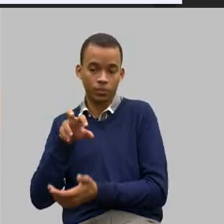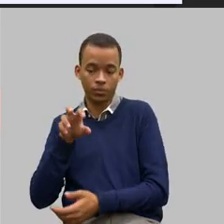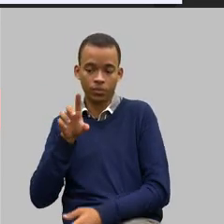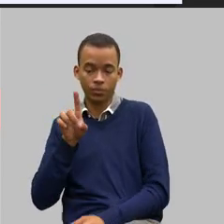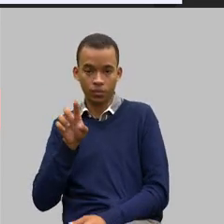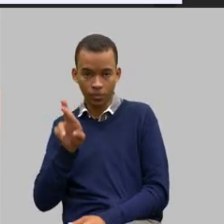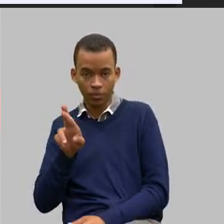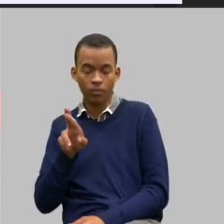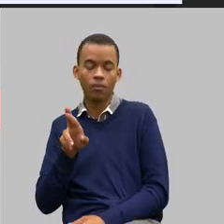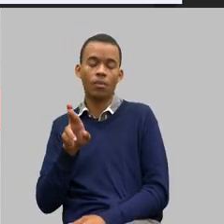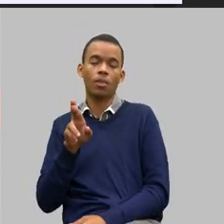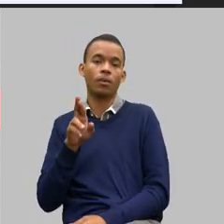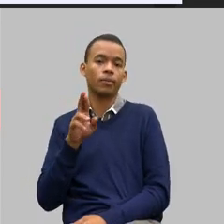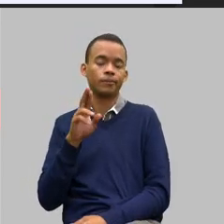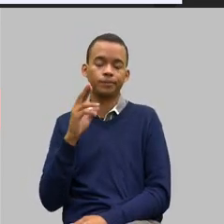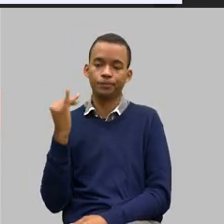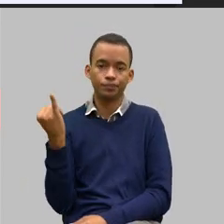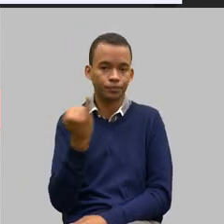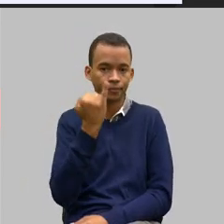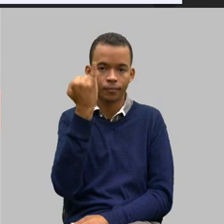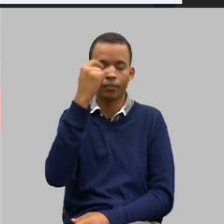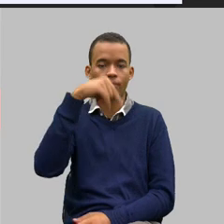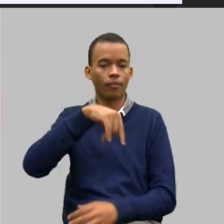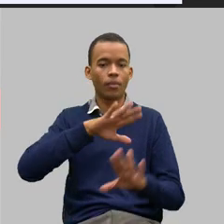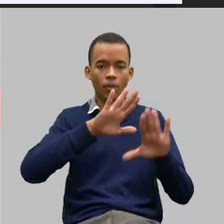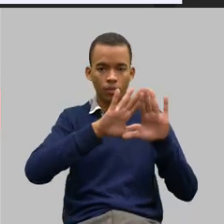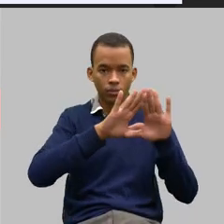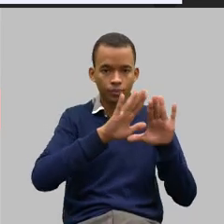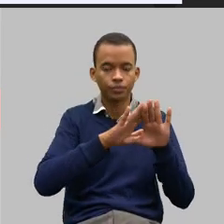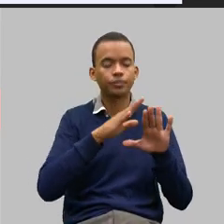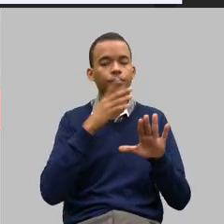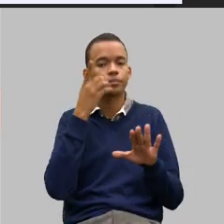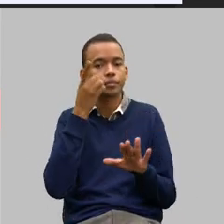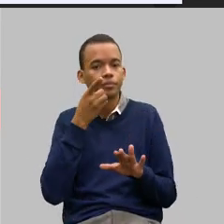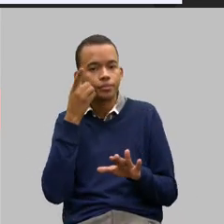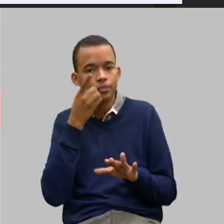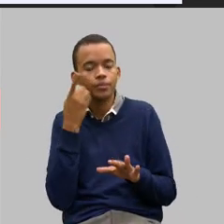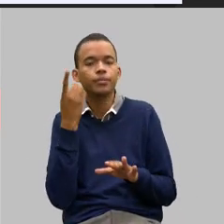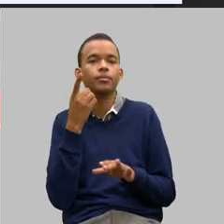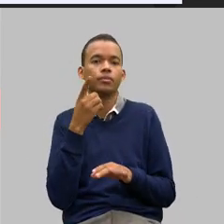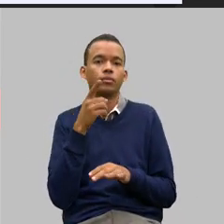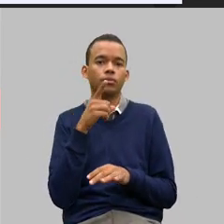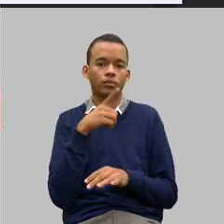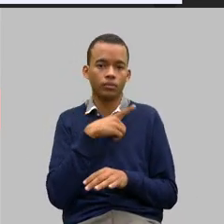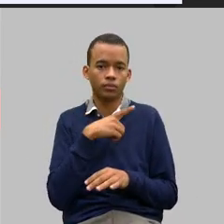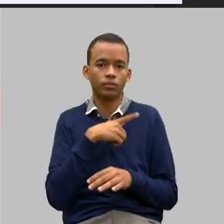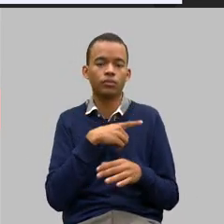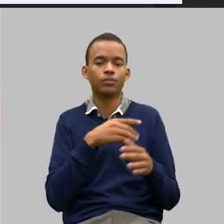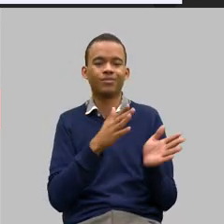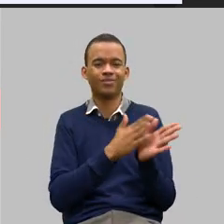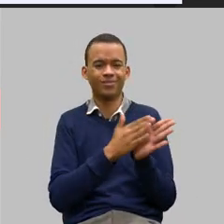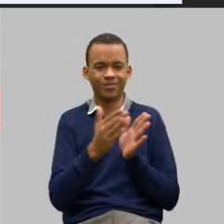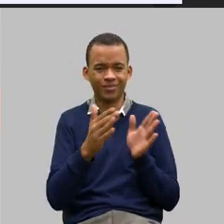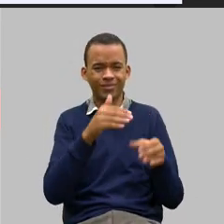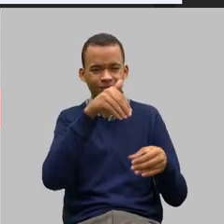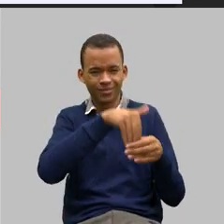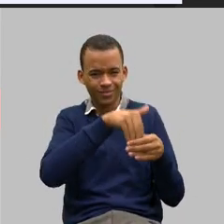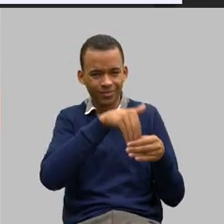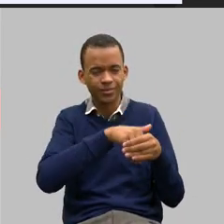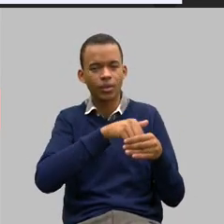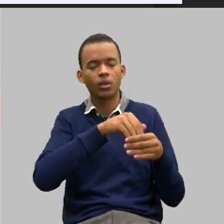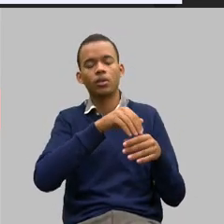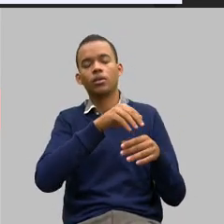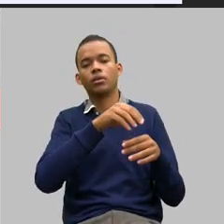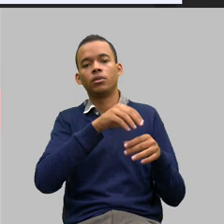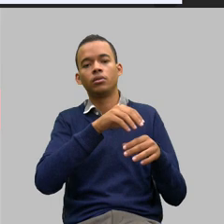nossa interação aqui com os deputados com essa casa né que trazem aí legitimamente os pleitos né das diversas regiões do nosso Estado como o deputado